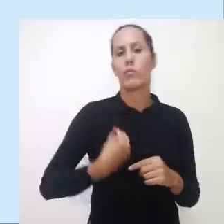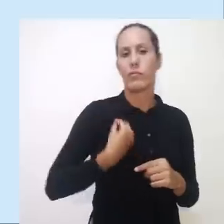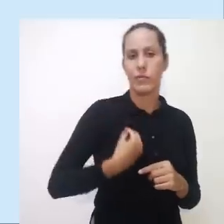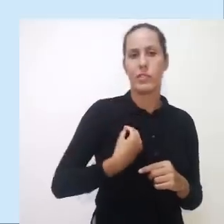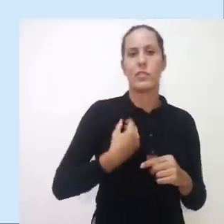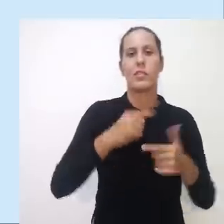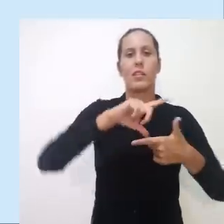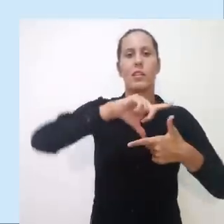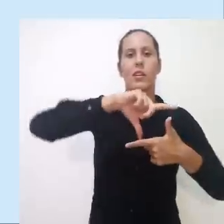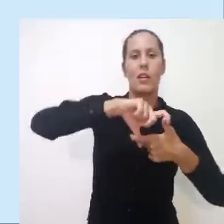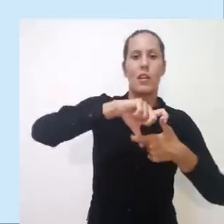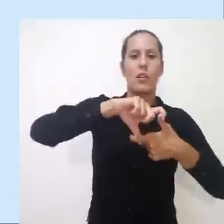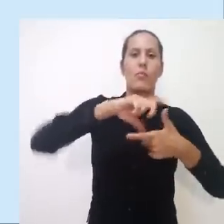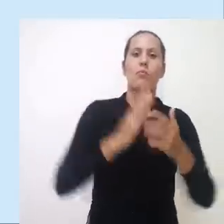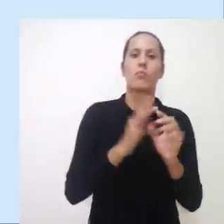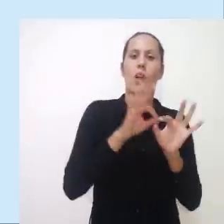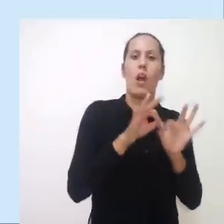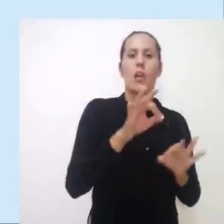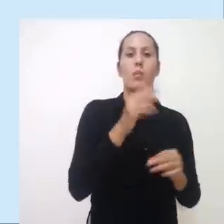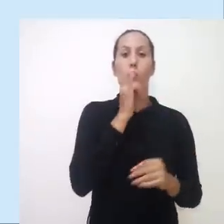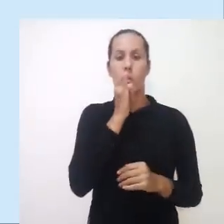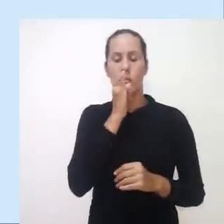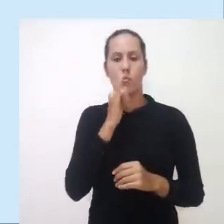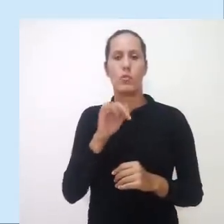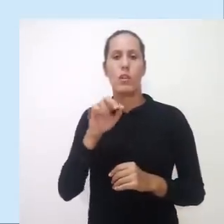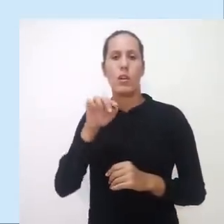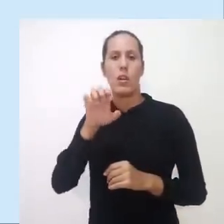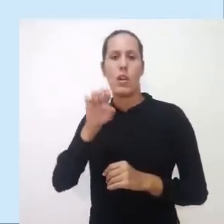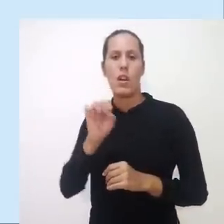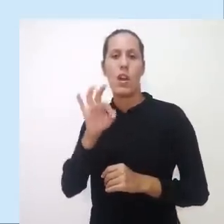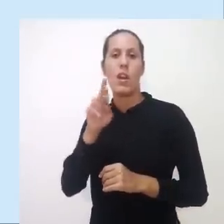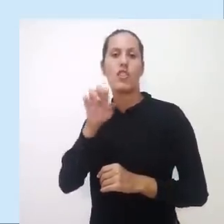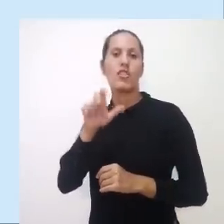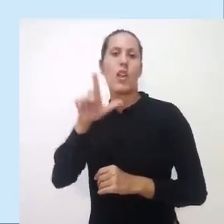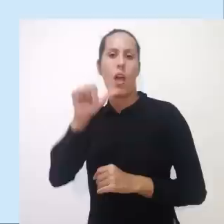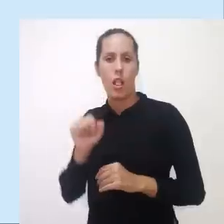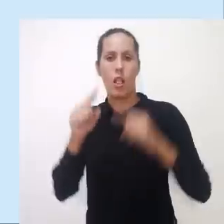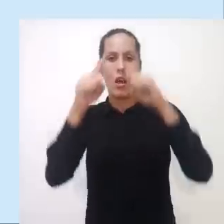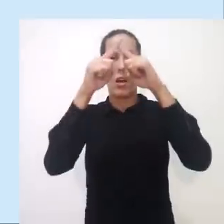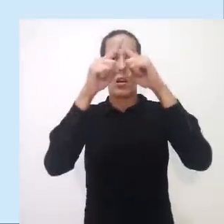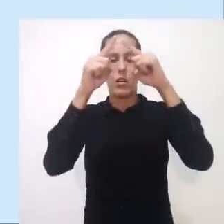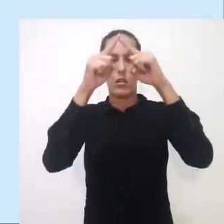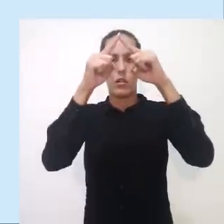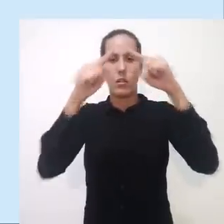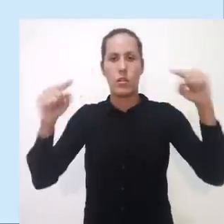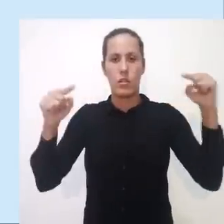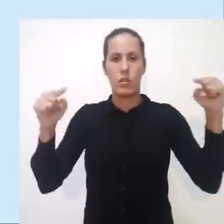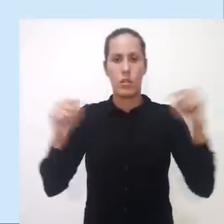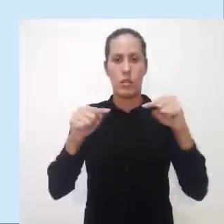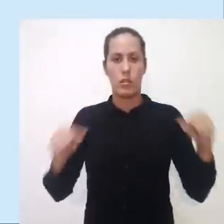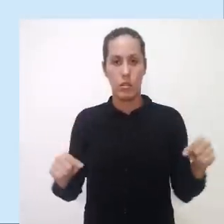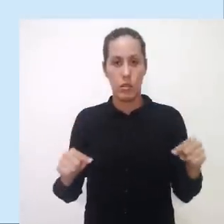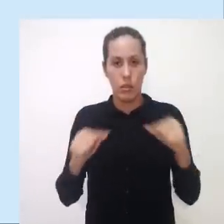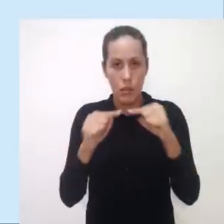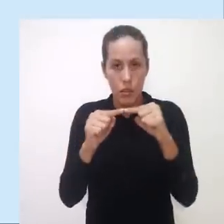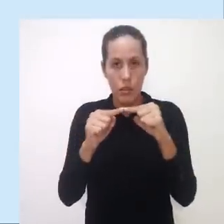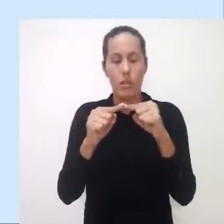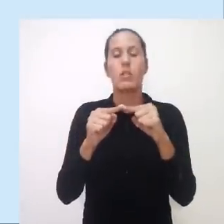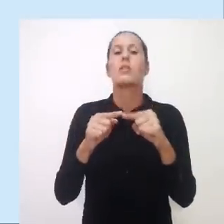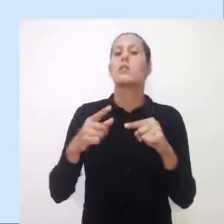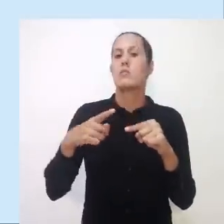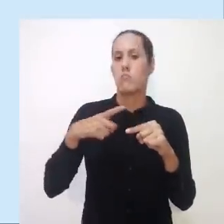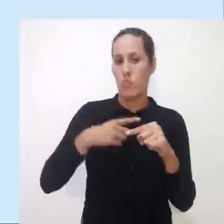Você, uma estrela, ok, aquela estrelinha também será um polígono, mas não será um polígono convexo, será